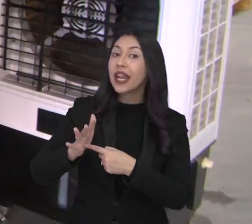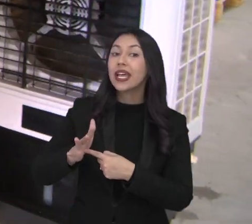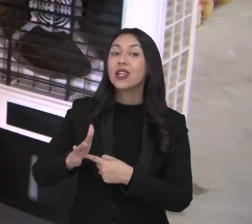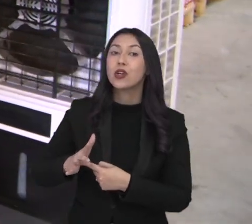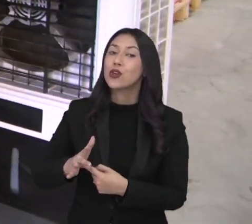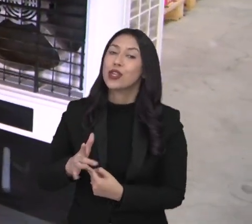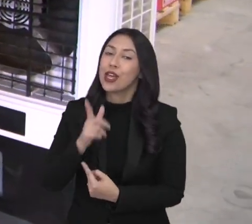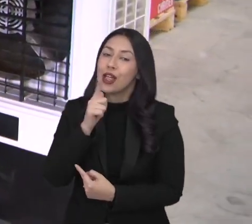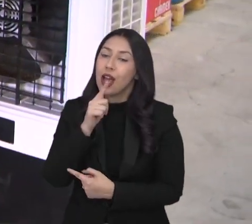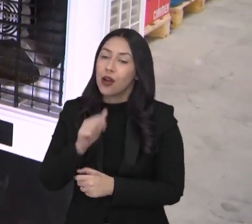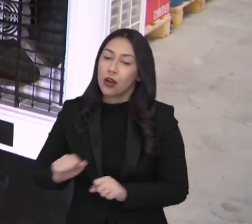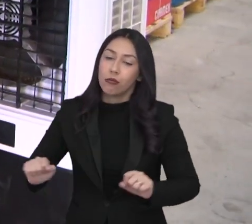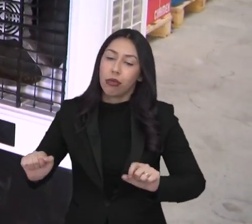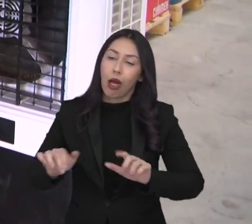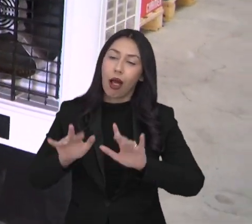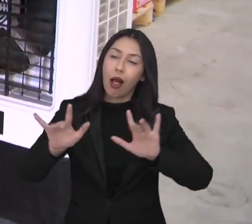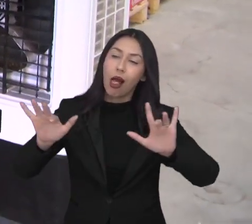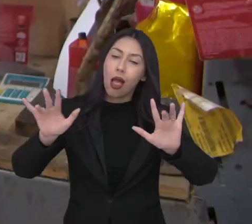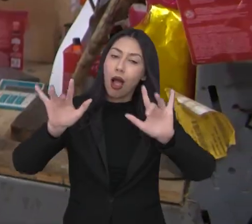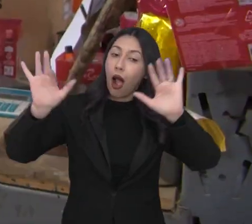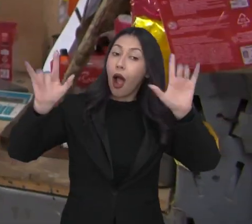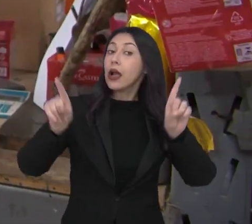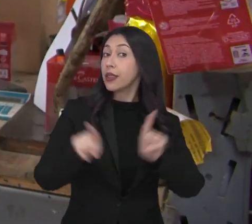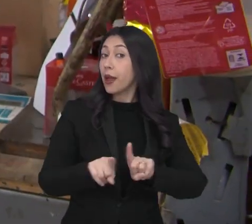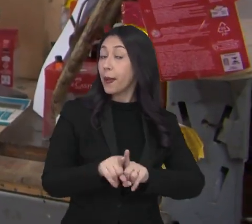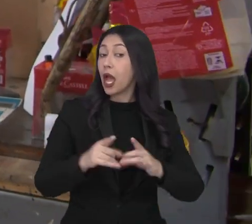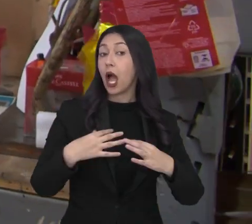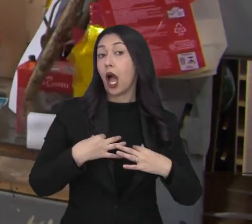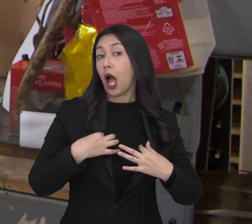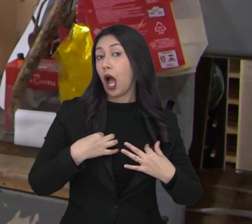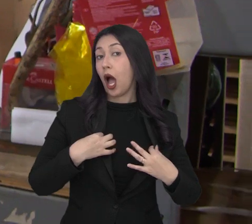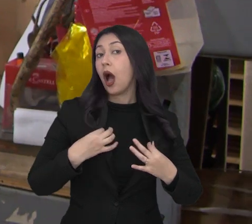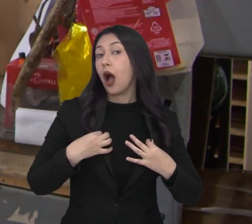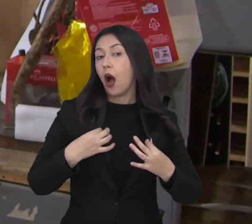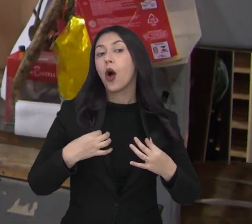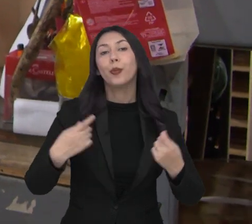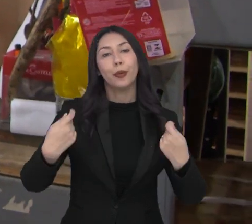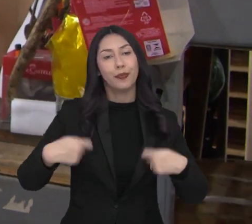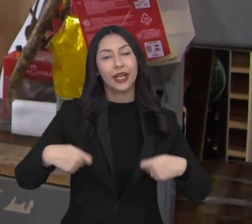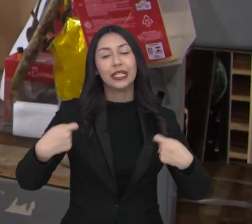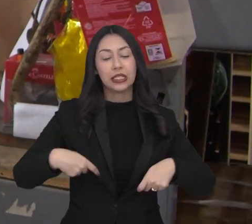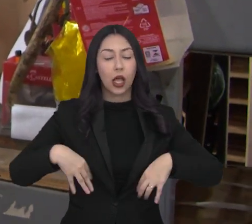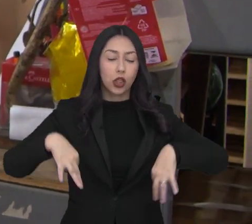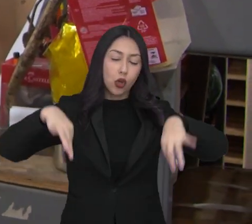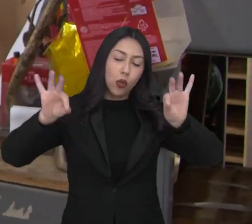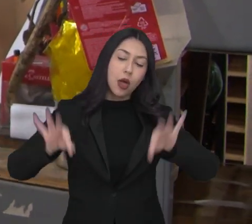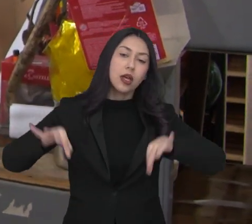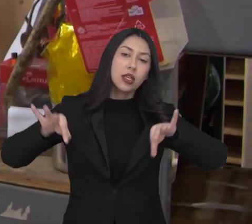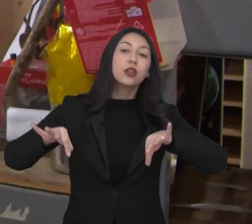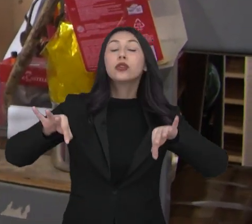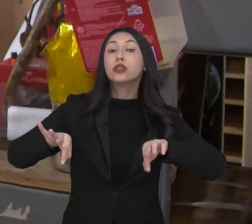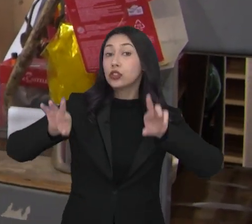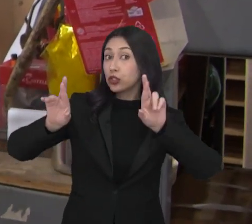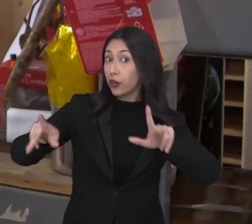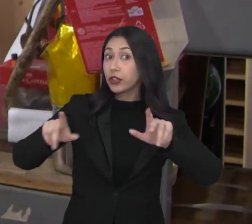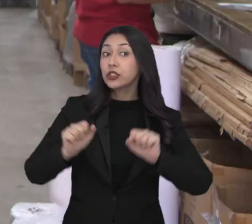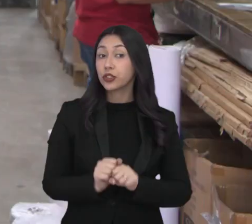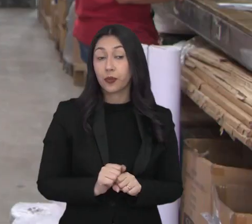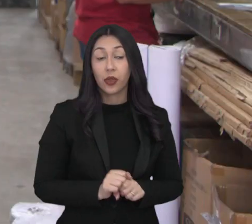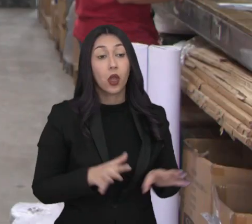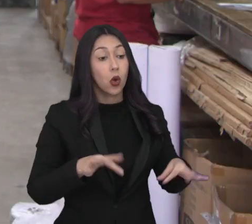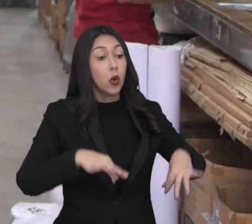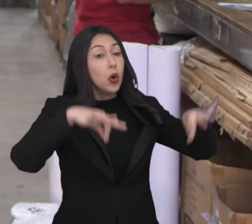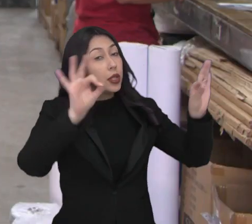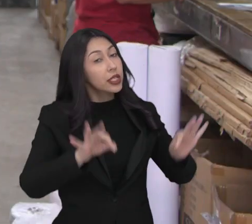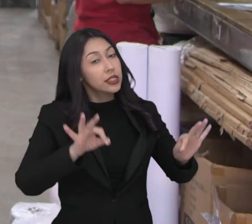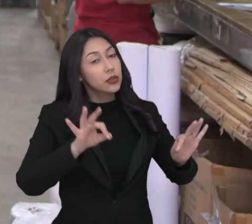climatizador para proporcionar conforto térmico. Os uniformes também vão ser confeccionados com um tecido diferente. É